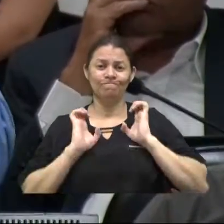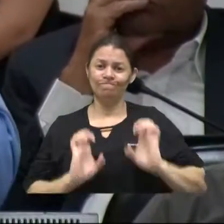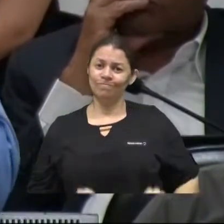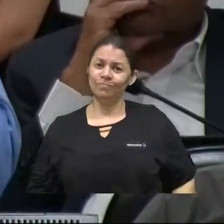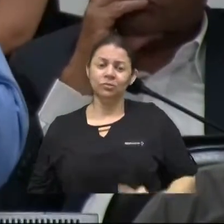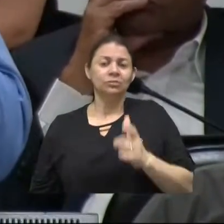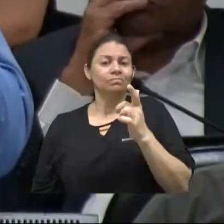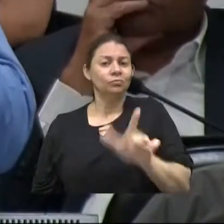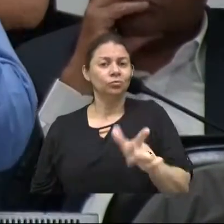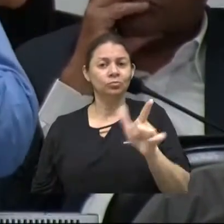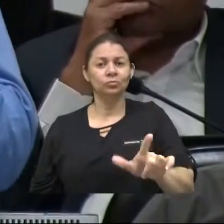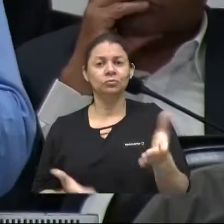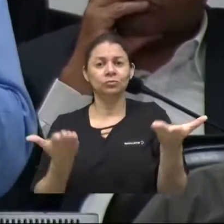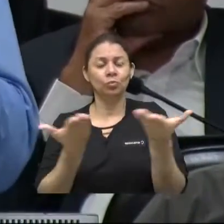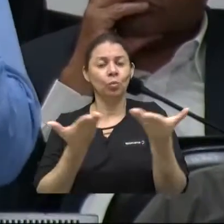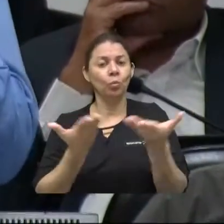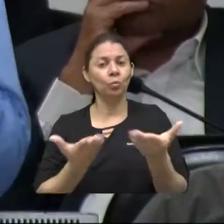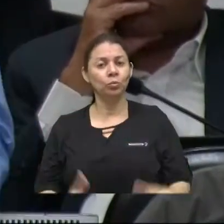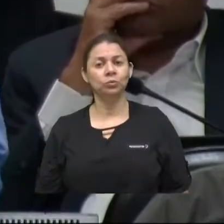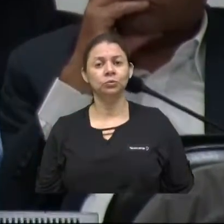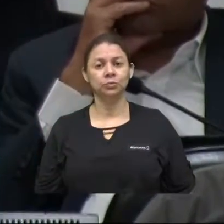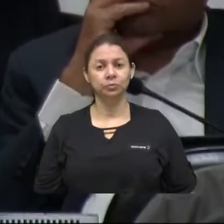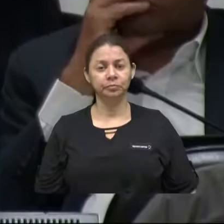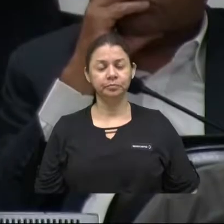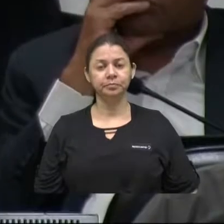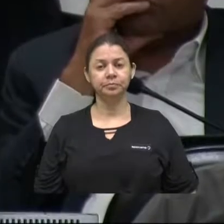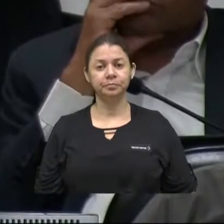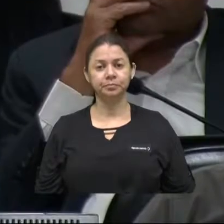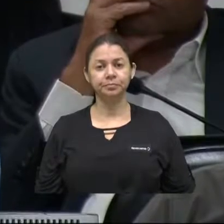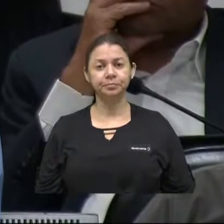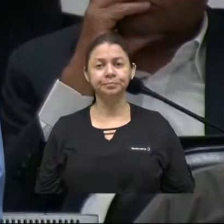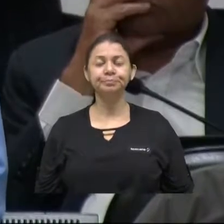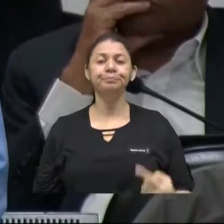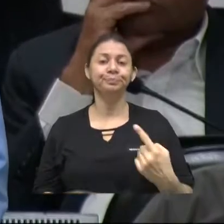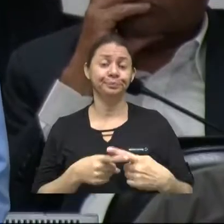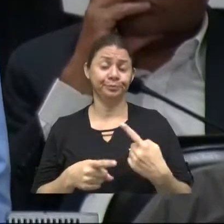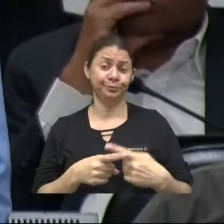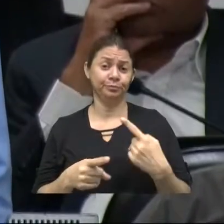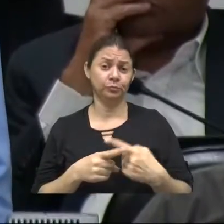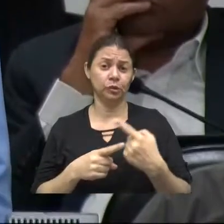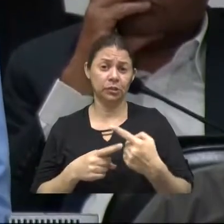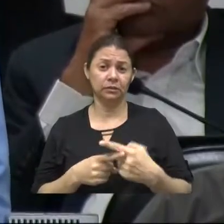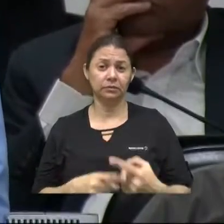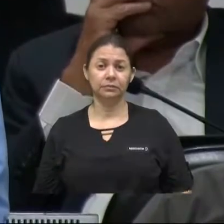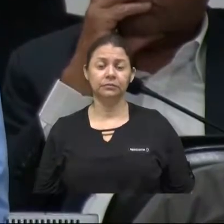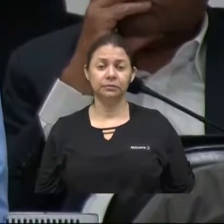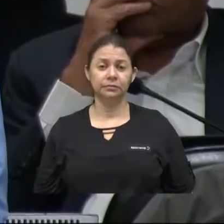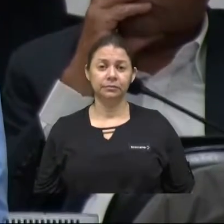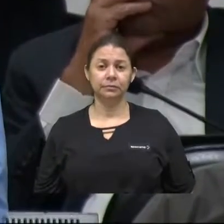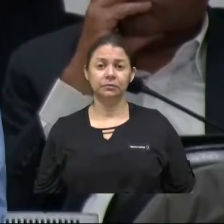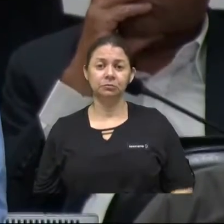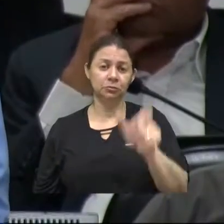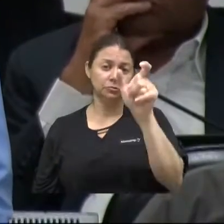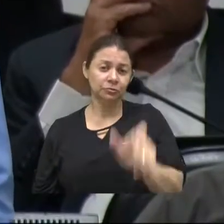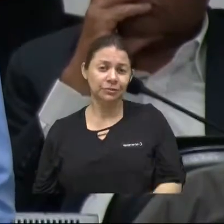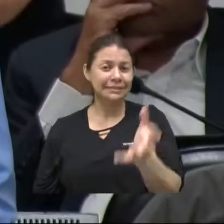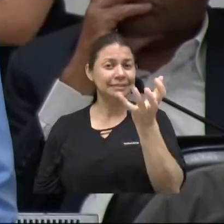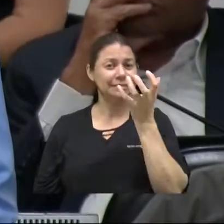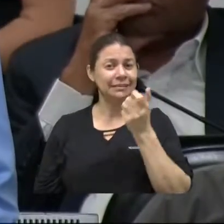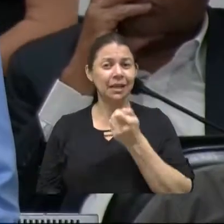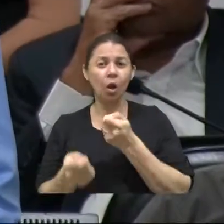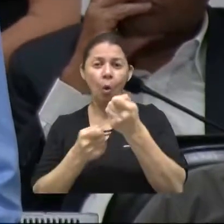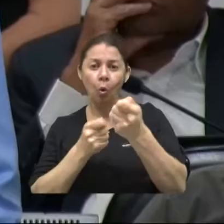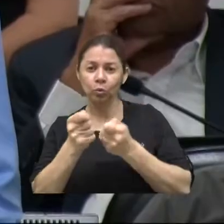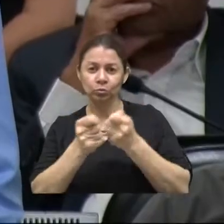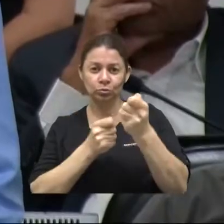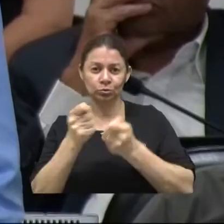se conseguia mudar a opinião de algumas pessoas. Mas fico feliz. Palavra dada, palavra cumprida.